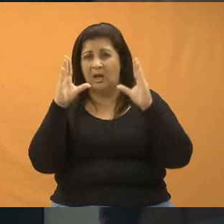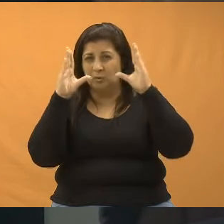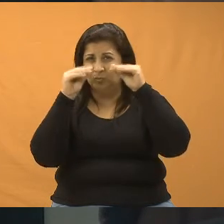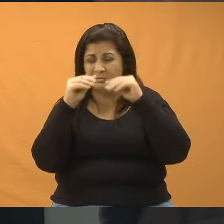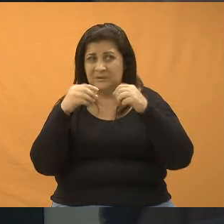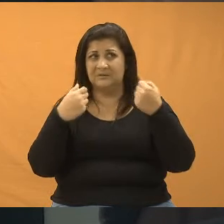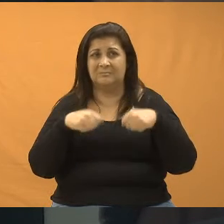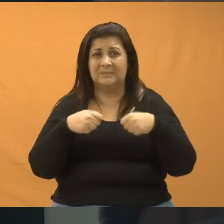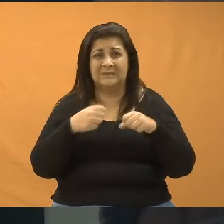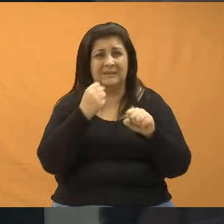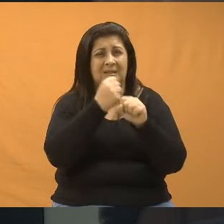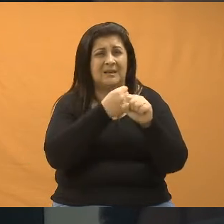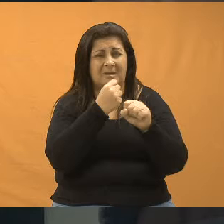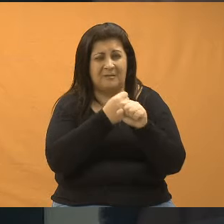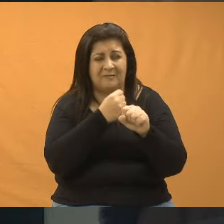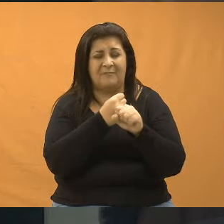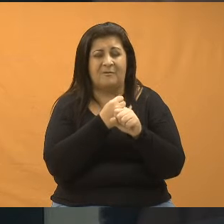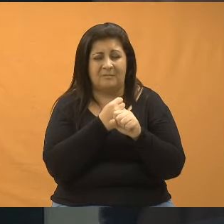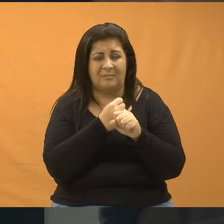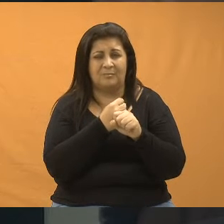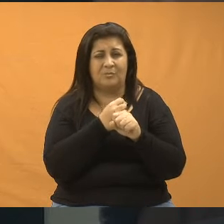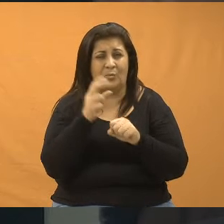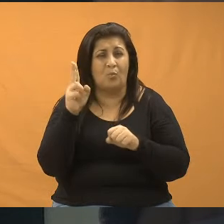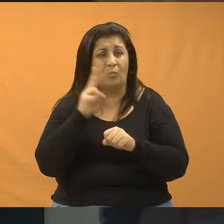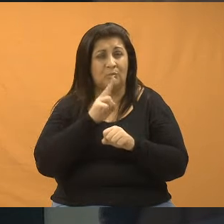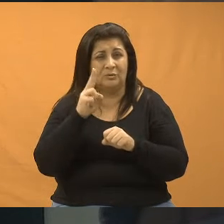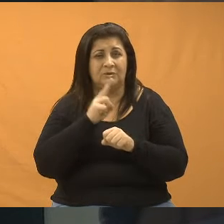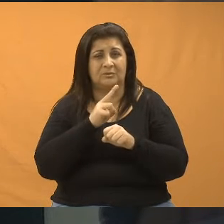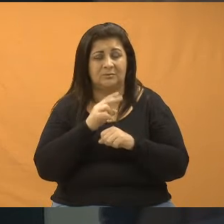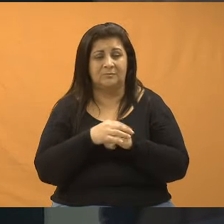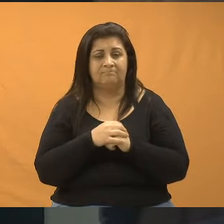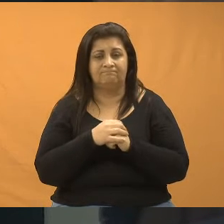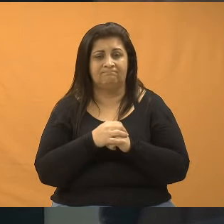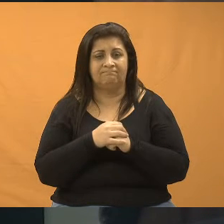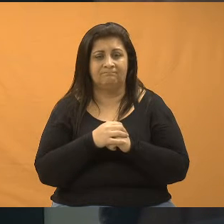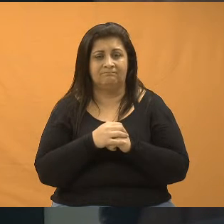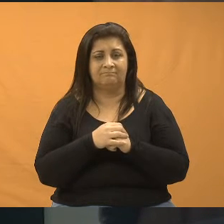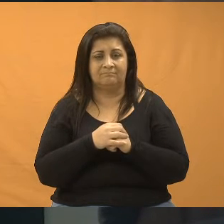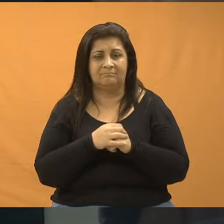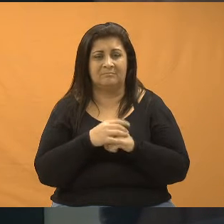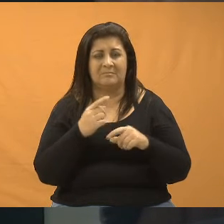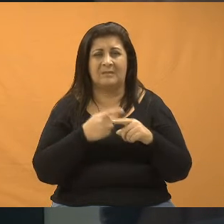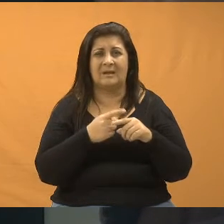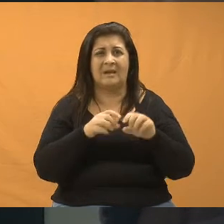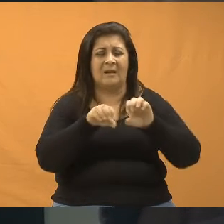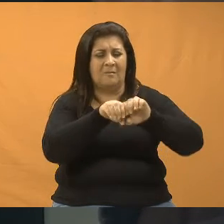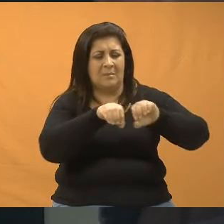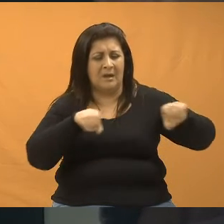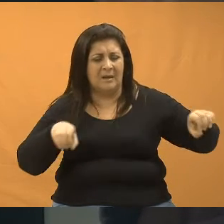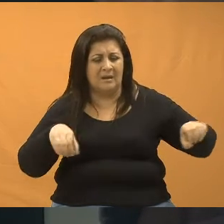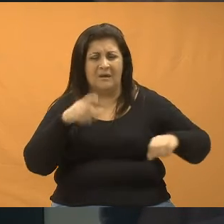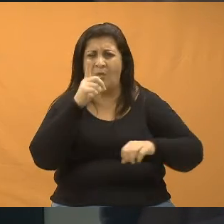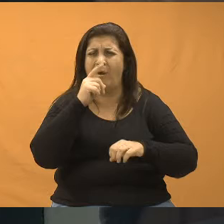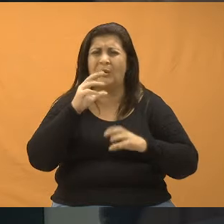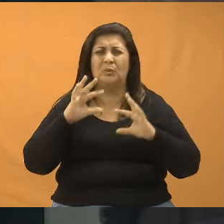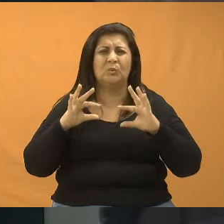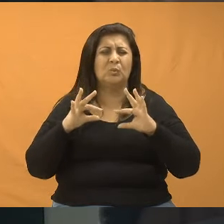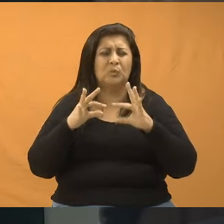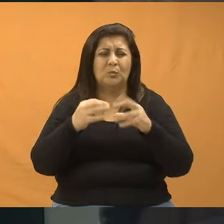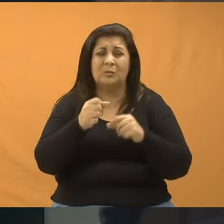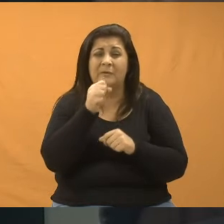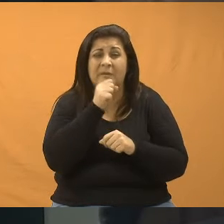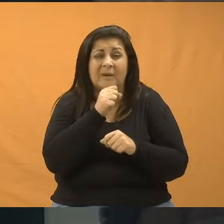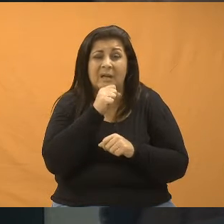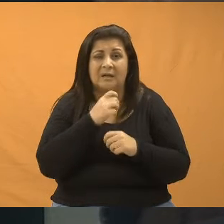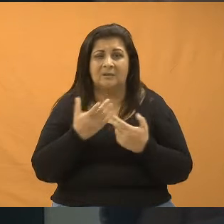uma reforma emergente por conta que a canalização, a tubulação, tudo antiga. Então,